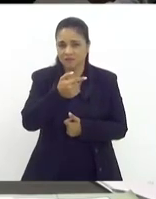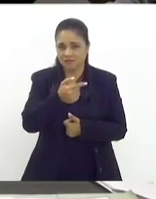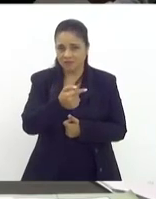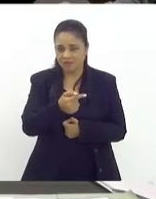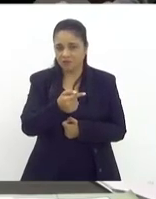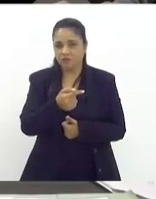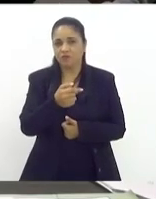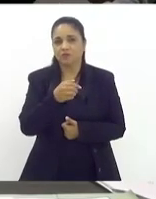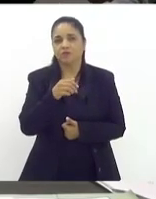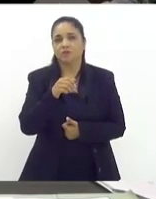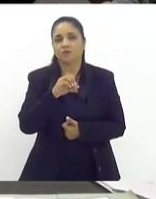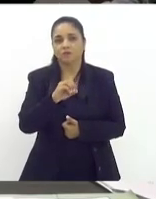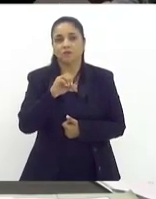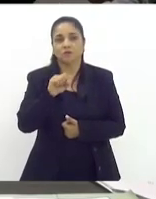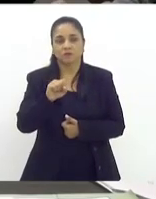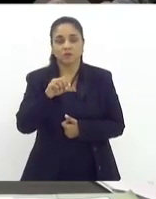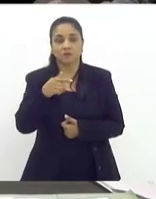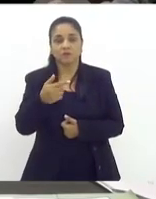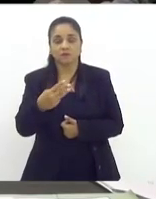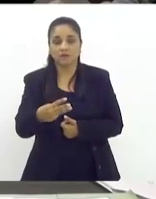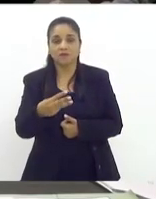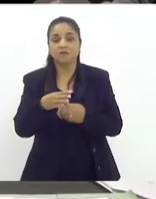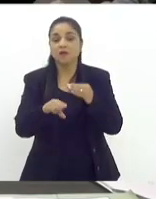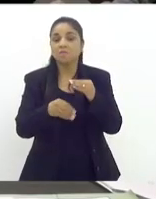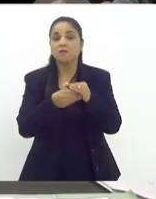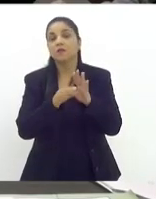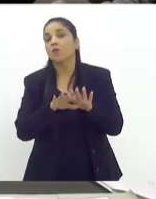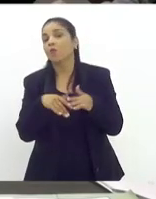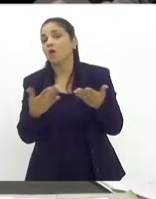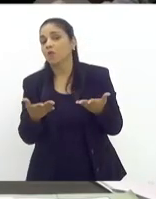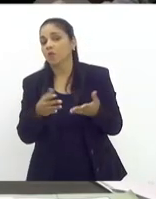7.083. De 2015. E qual é a emenda da 7.083?